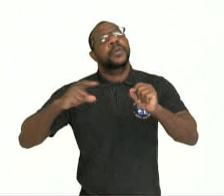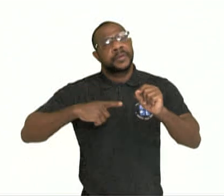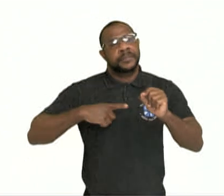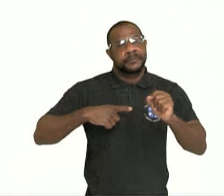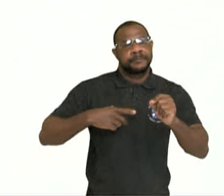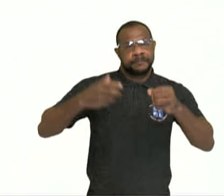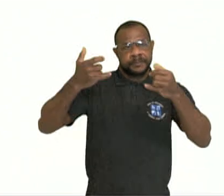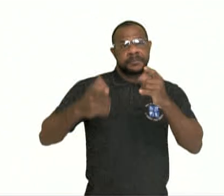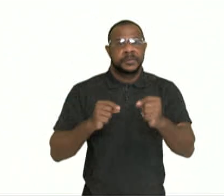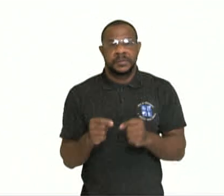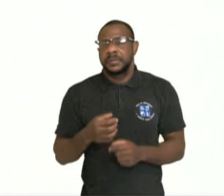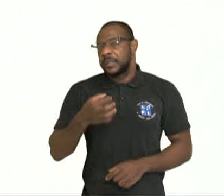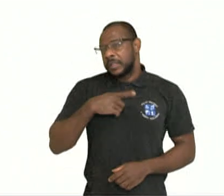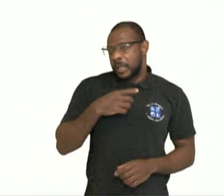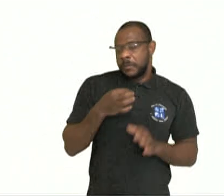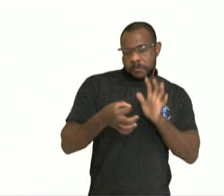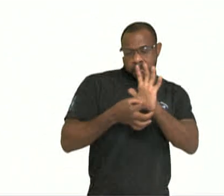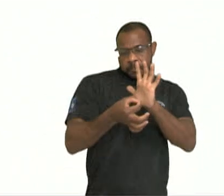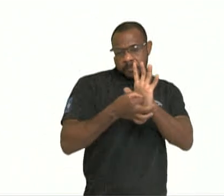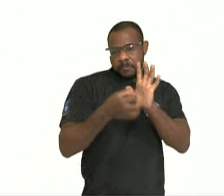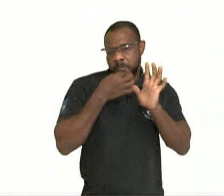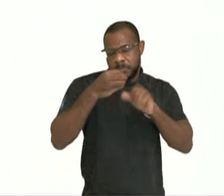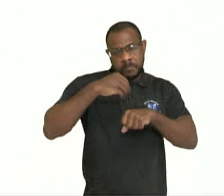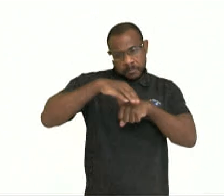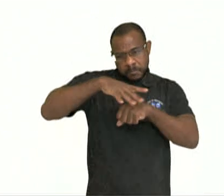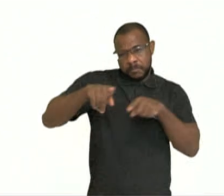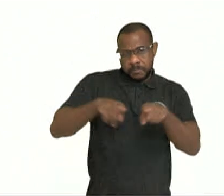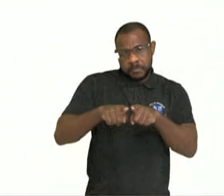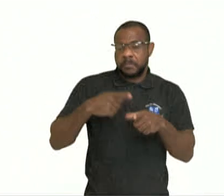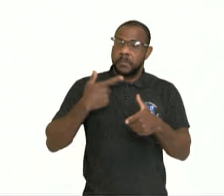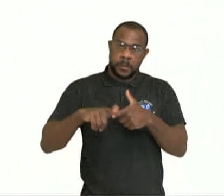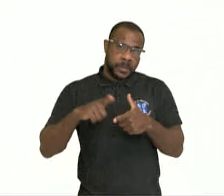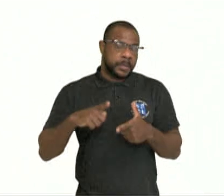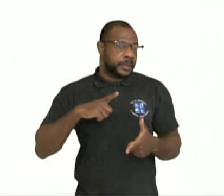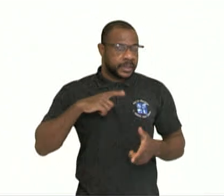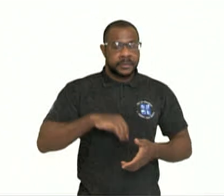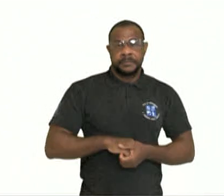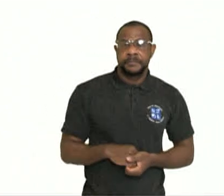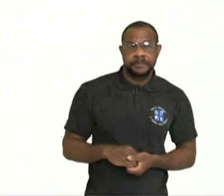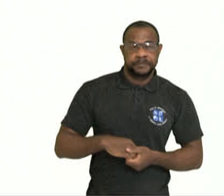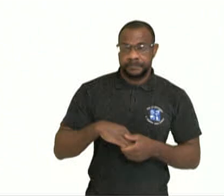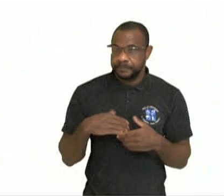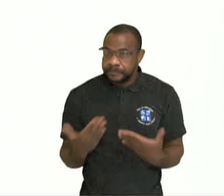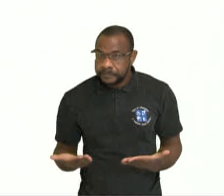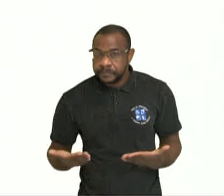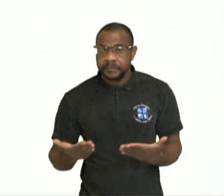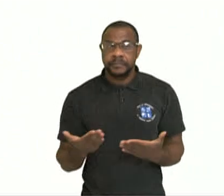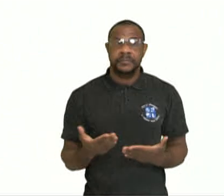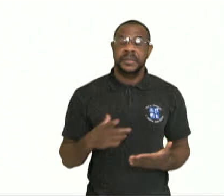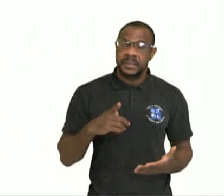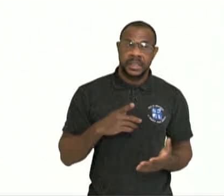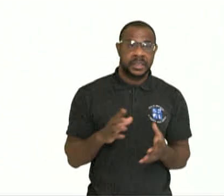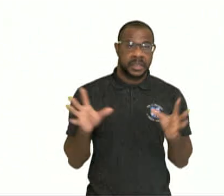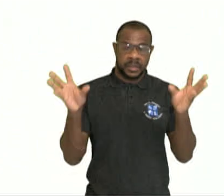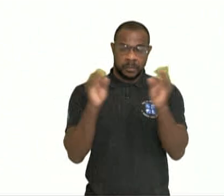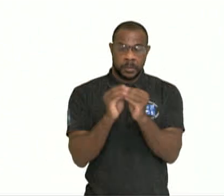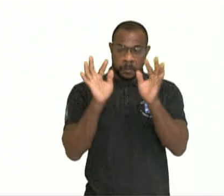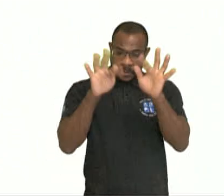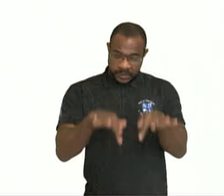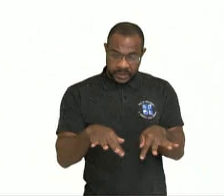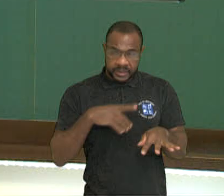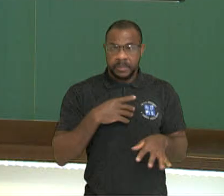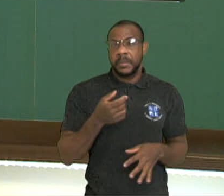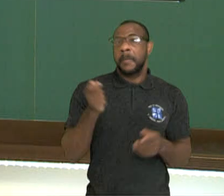discurso com uma sugestão de solução para o problema exposto. Então, na conclusão, nós temos o encerramento, uma sugestão,